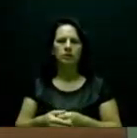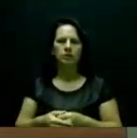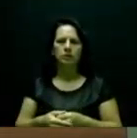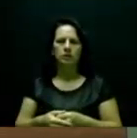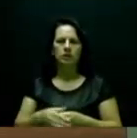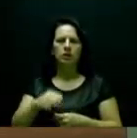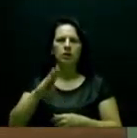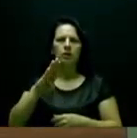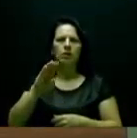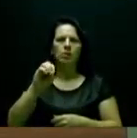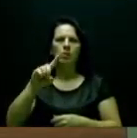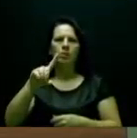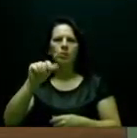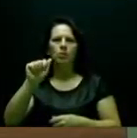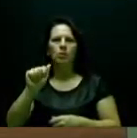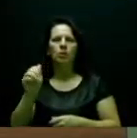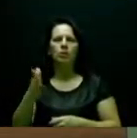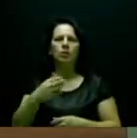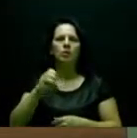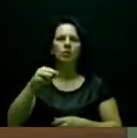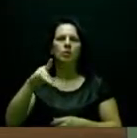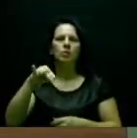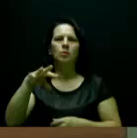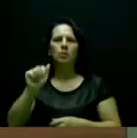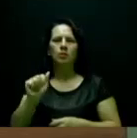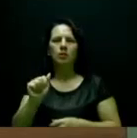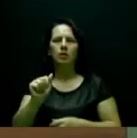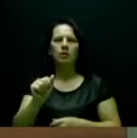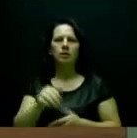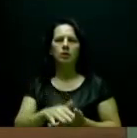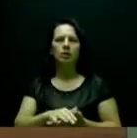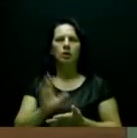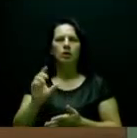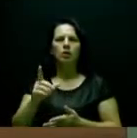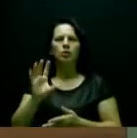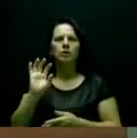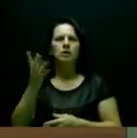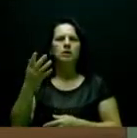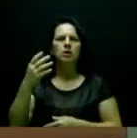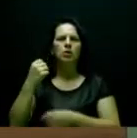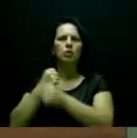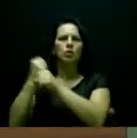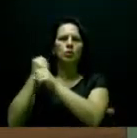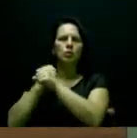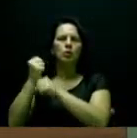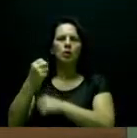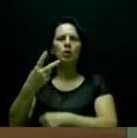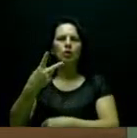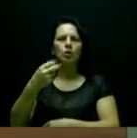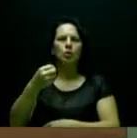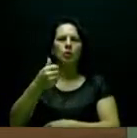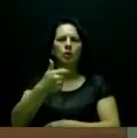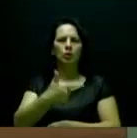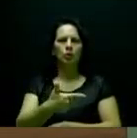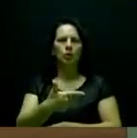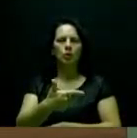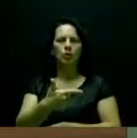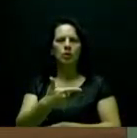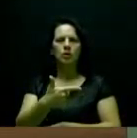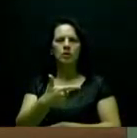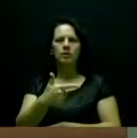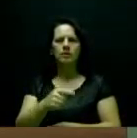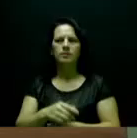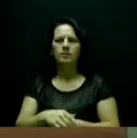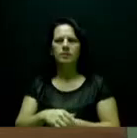da Bolsa Moradia. Vejam, ocorrido no ano de 2012, mais